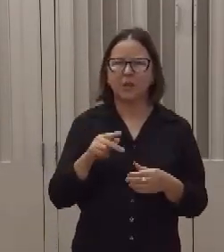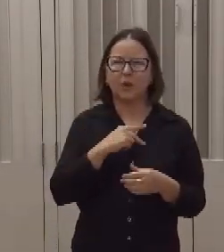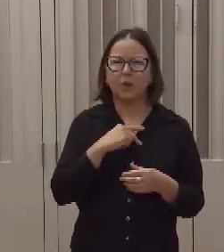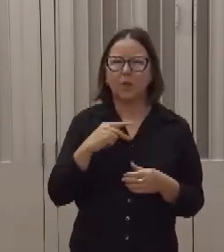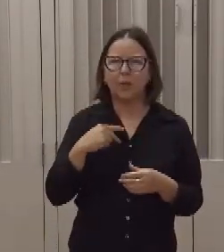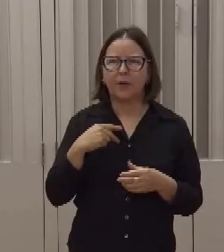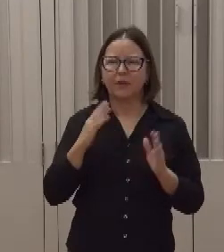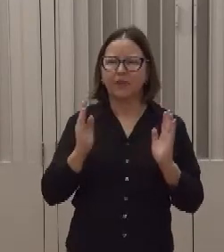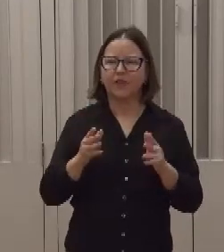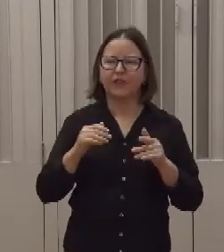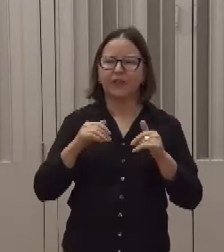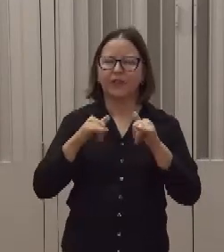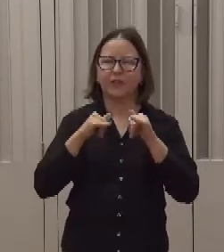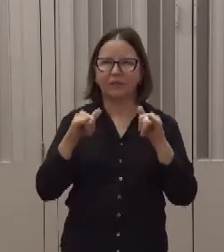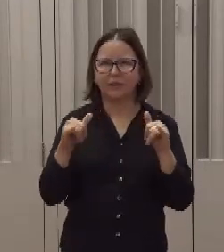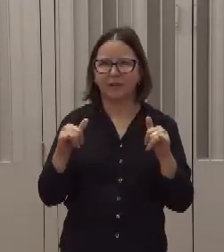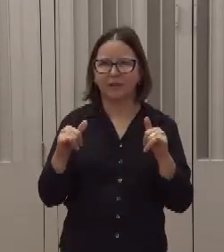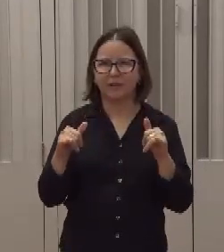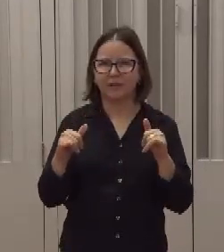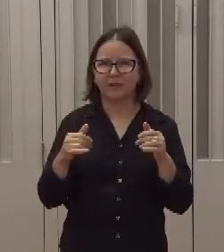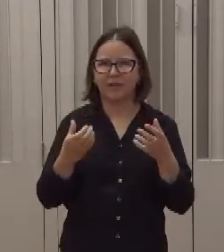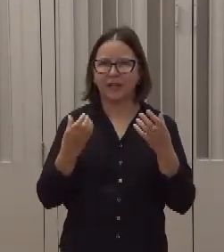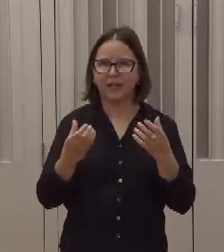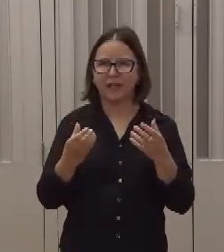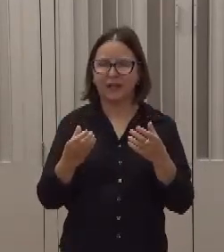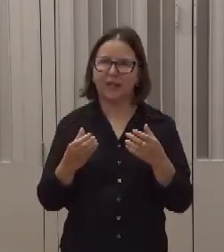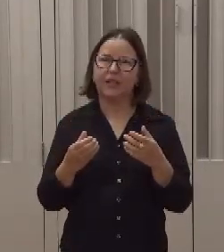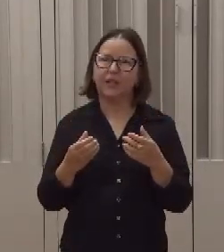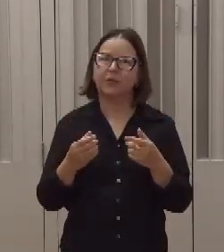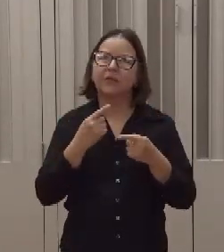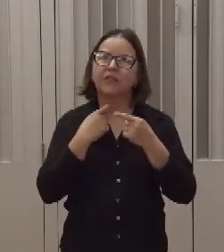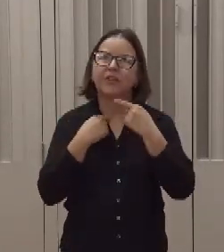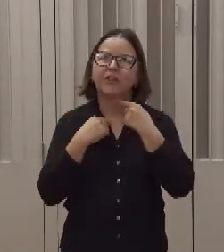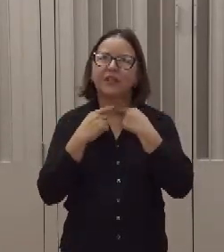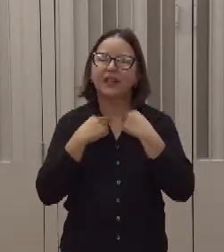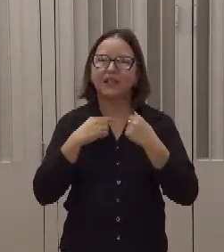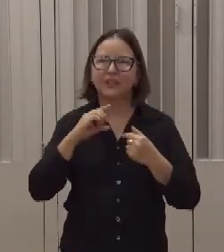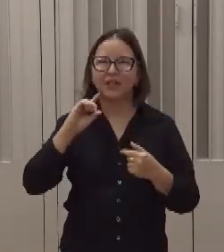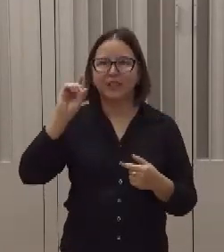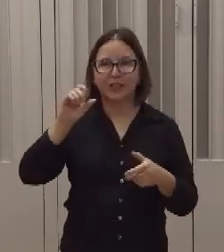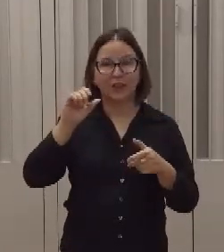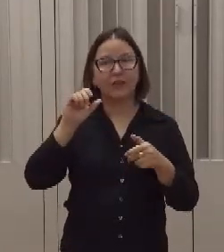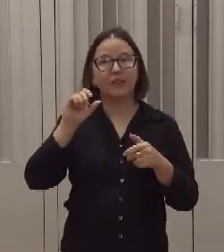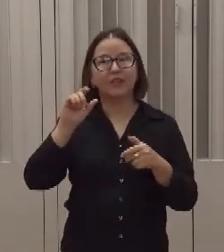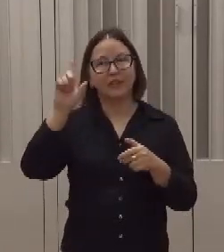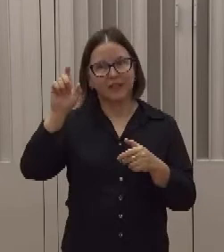gente quer que a vontade de Deus, como ela é feita no céu, seja feita na terra também.